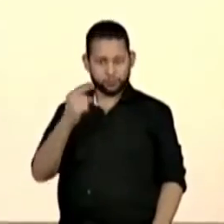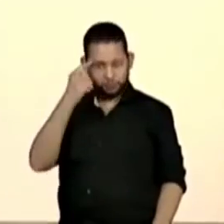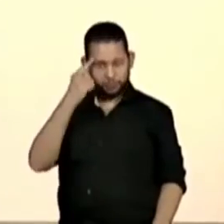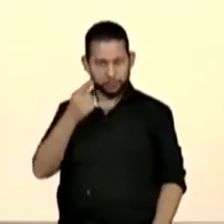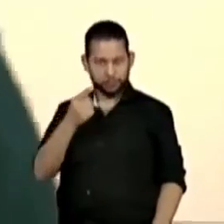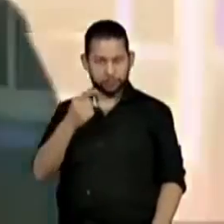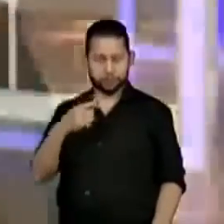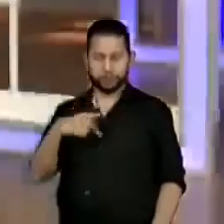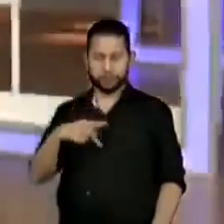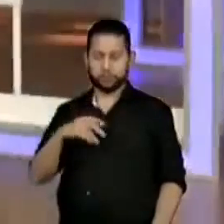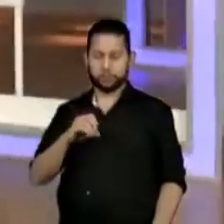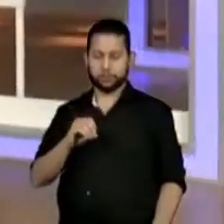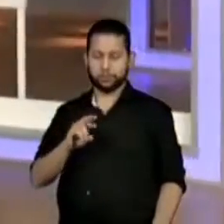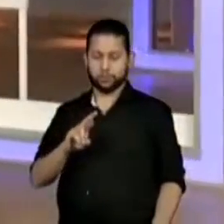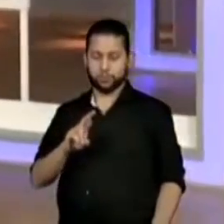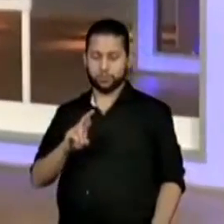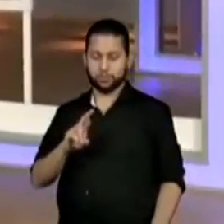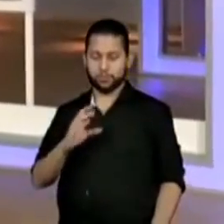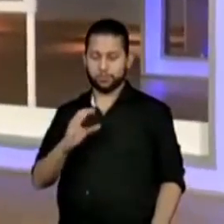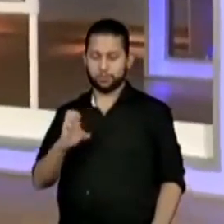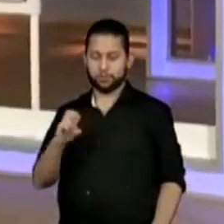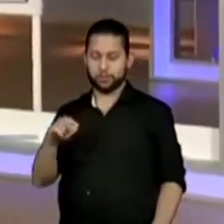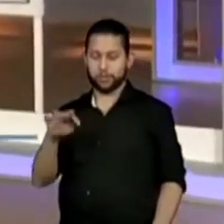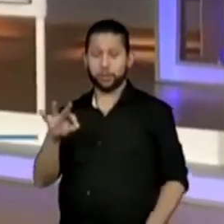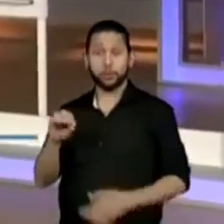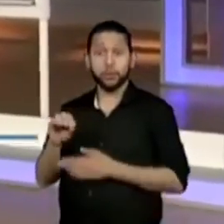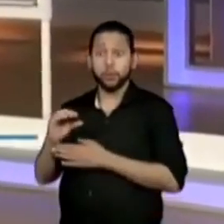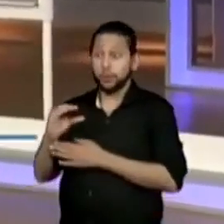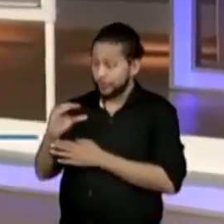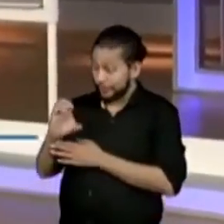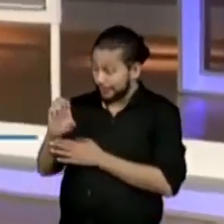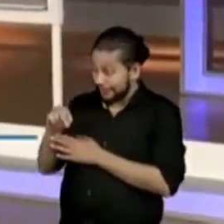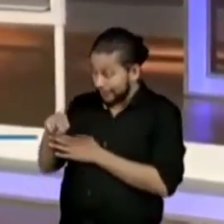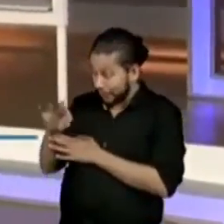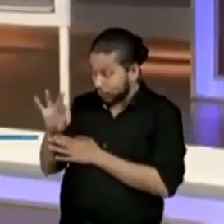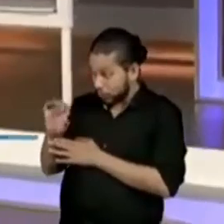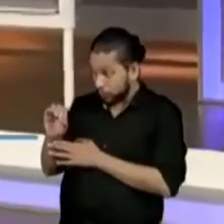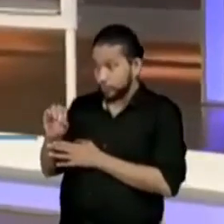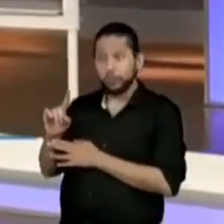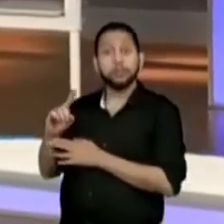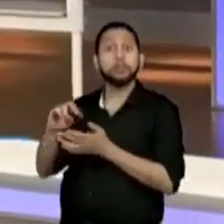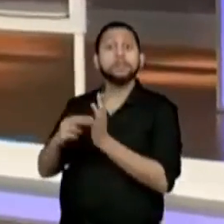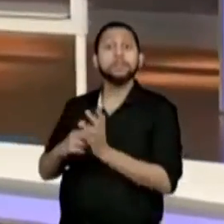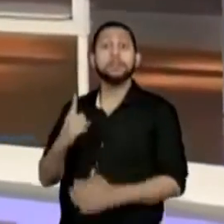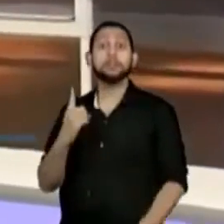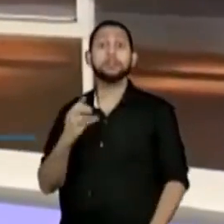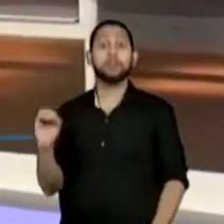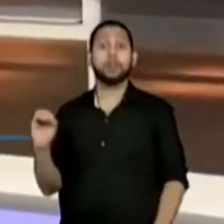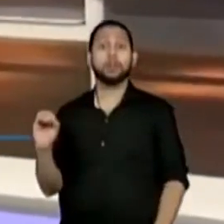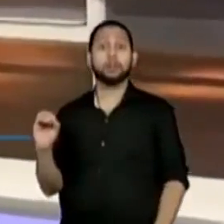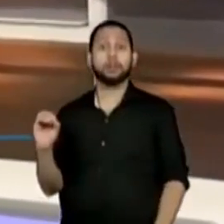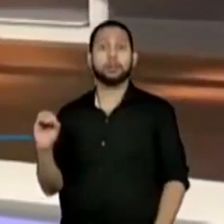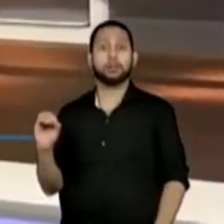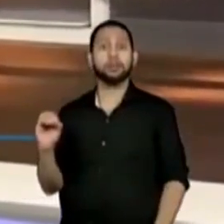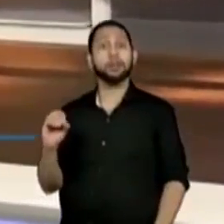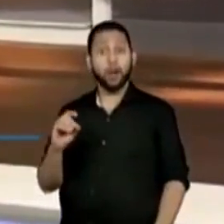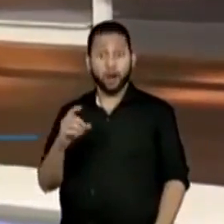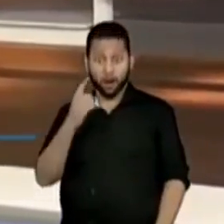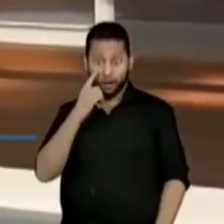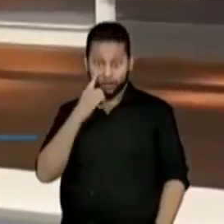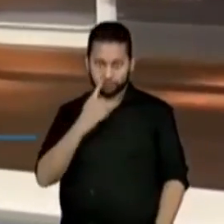termo porcento de porcentagem pensem comigo sento de